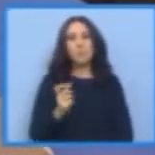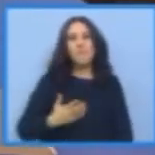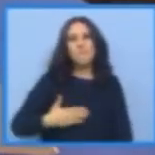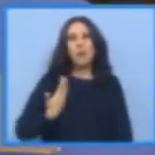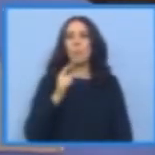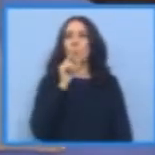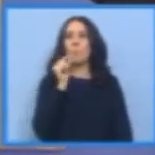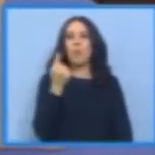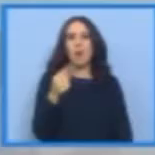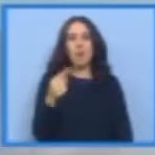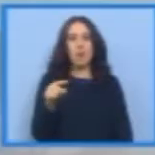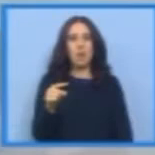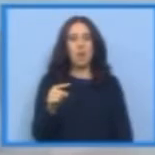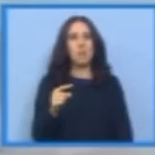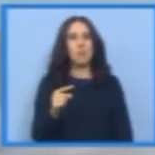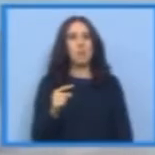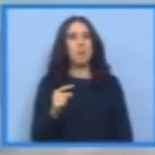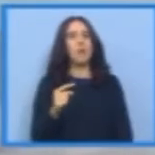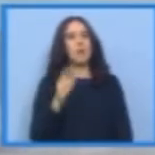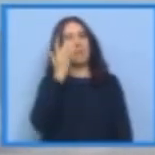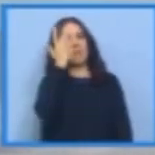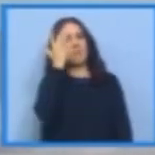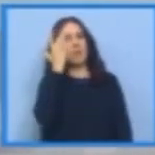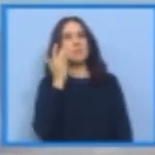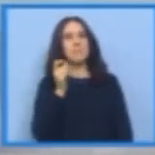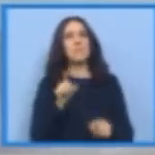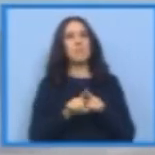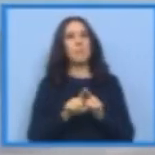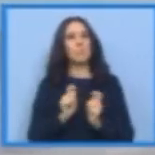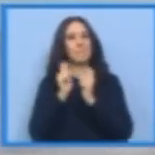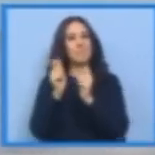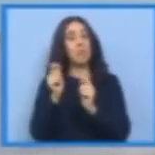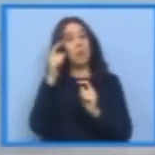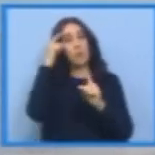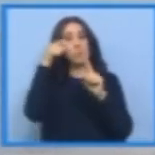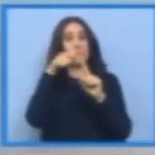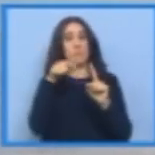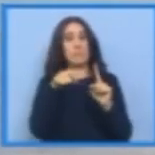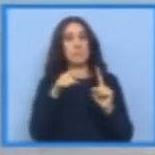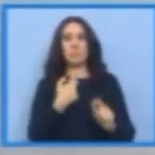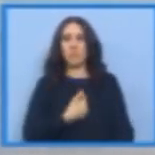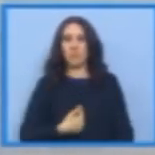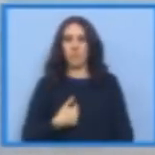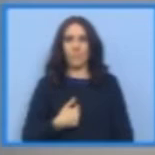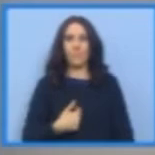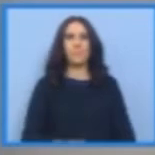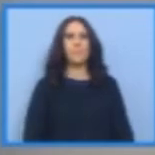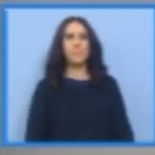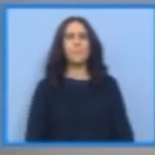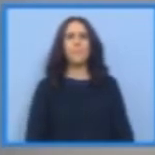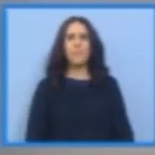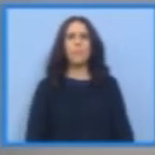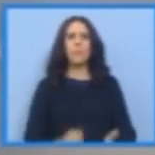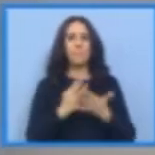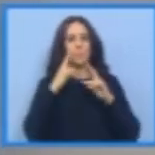ter um nome e começamos mais facilmente a chamar de irmão, que é esse o objetivo cristão. Um estudo que aqui